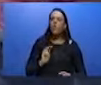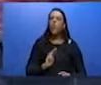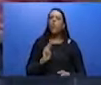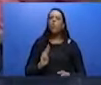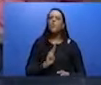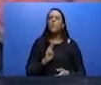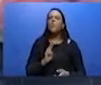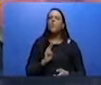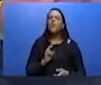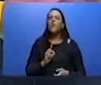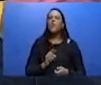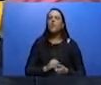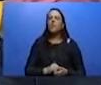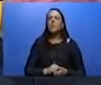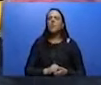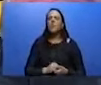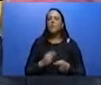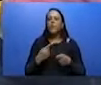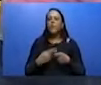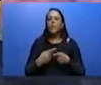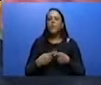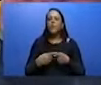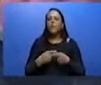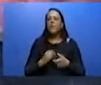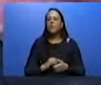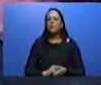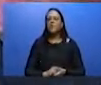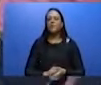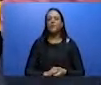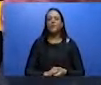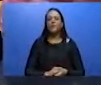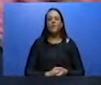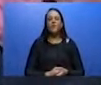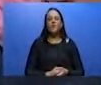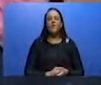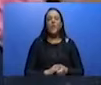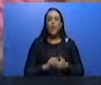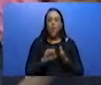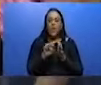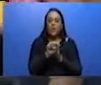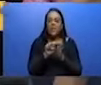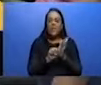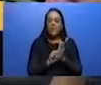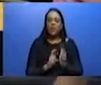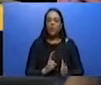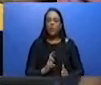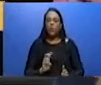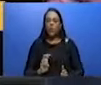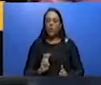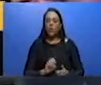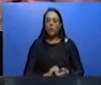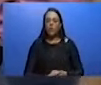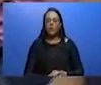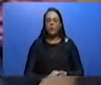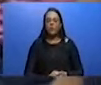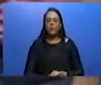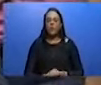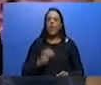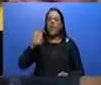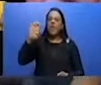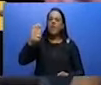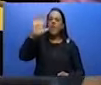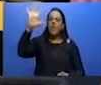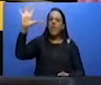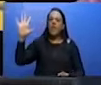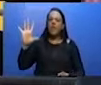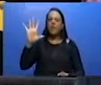século XV remete aos anos de 1400, né? Então mas é século XV. No século XV, na